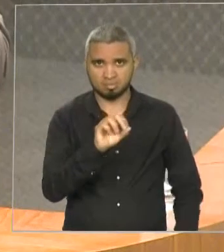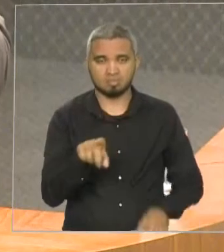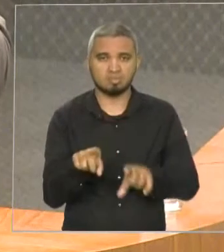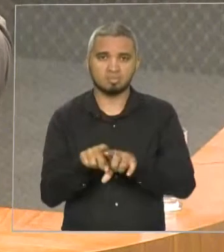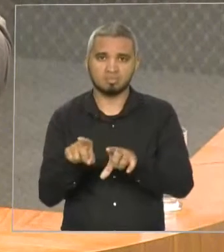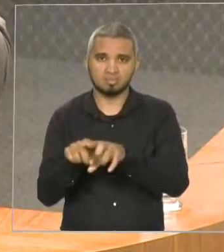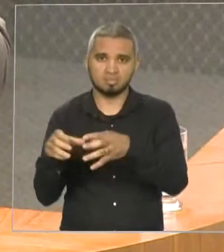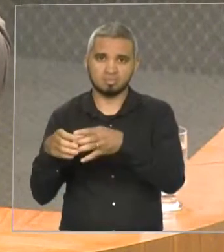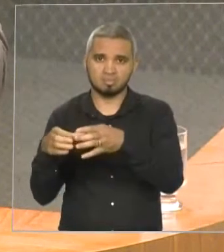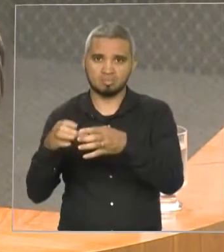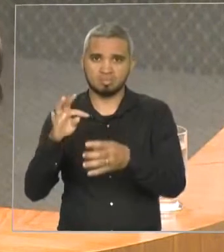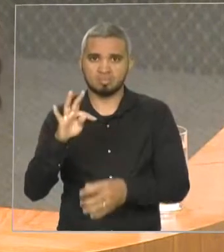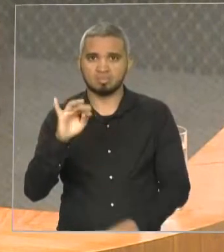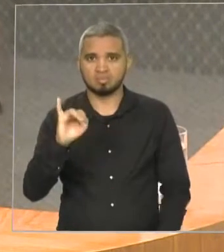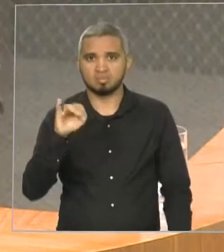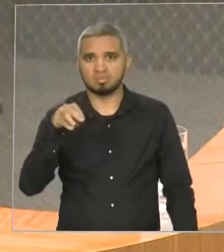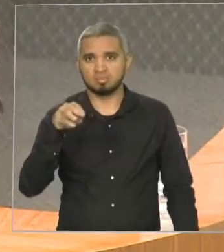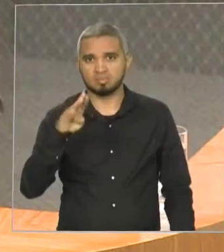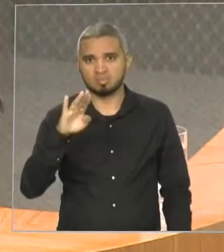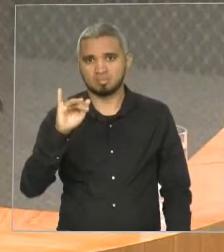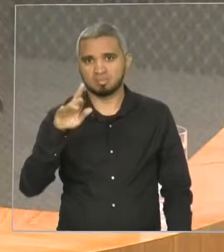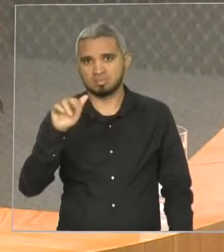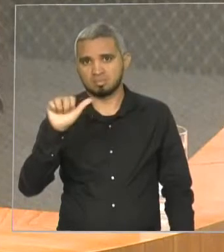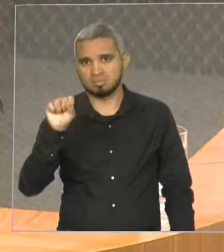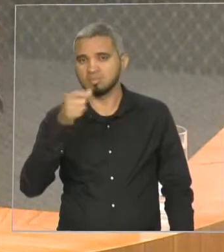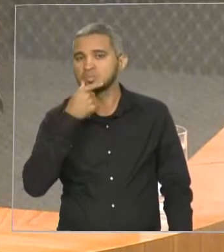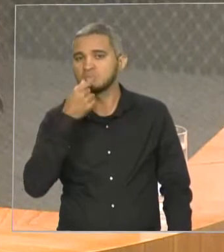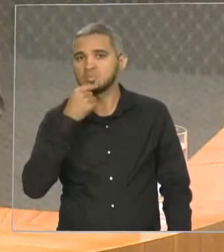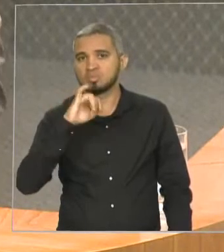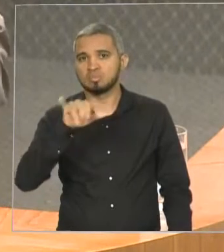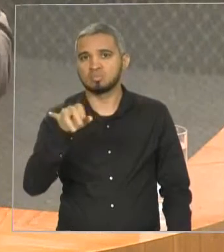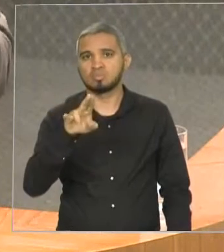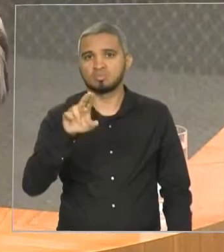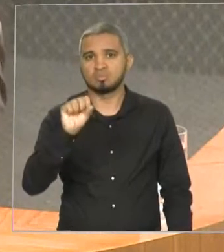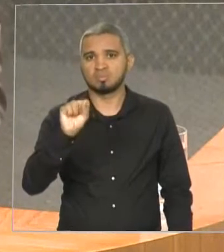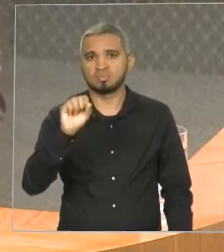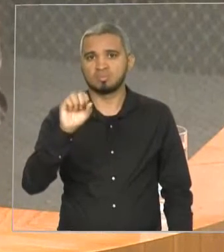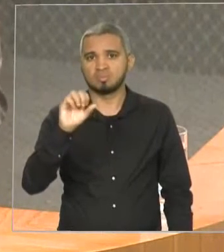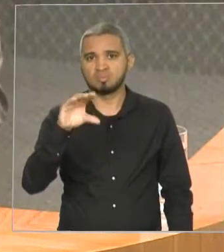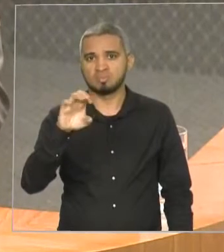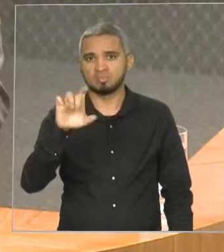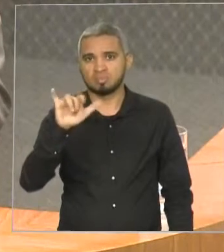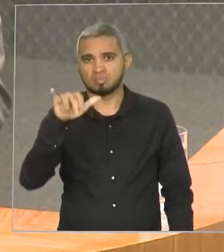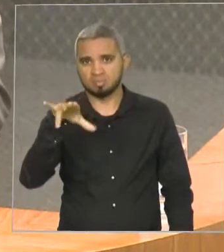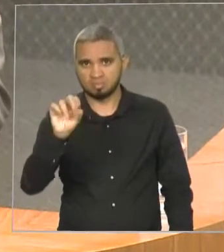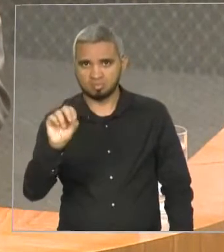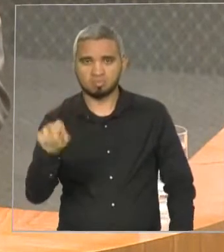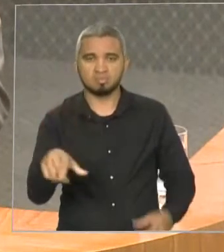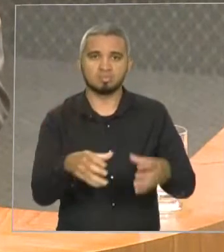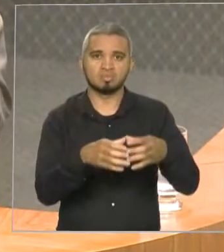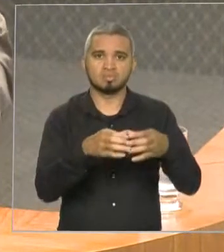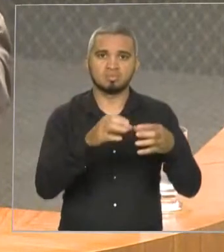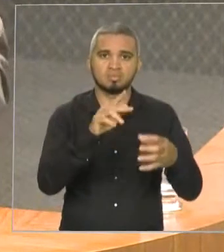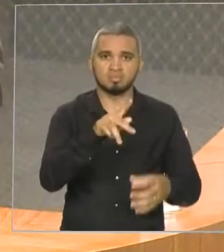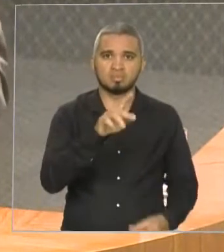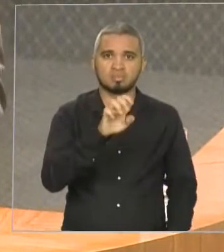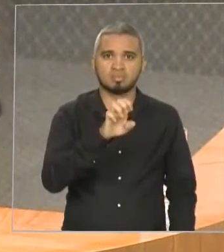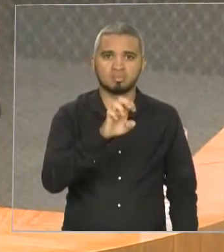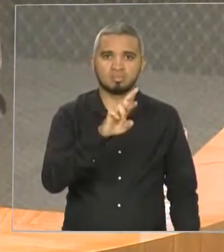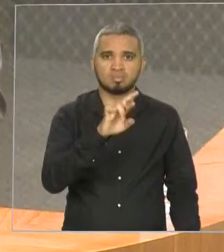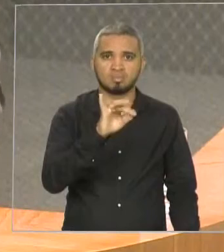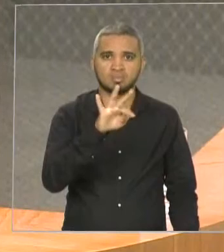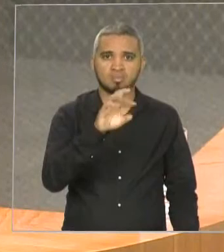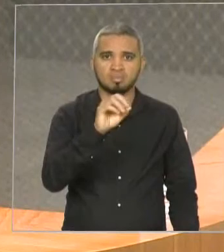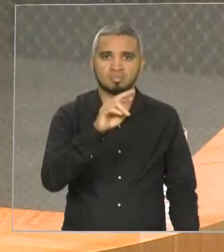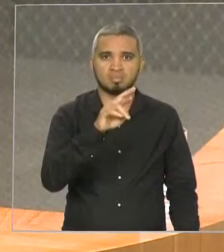Timbiras pela pessoa do Juscelino, a comitiva de Peritoró pela Ana do Chico Branco, as comitivas todas presentes de